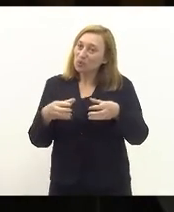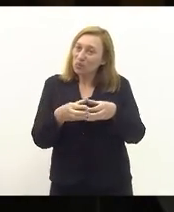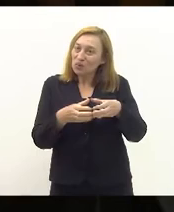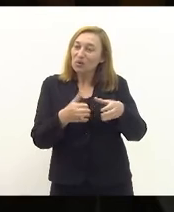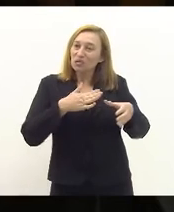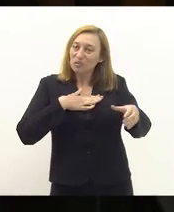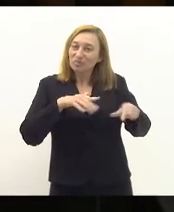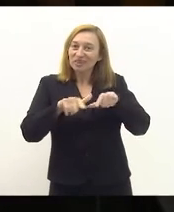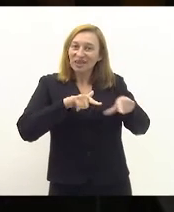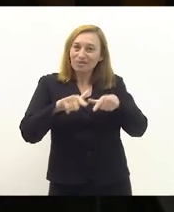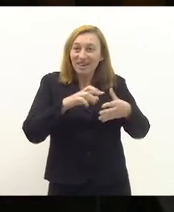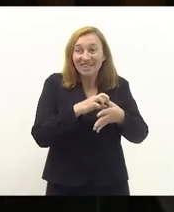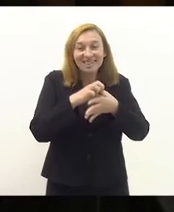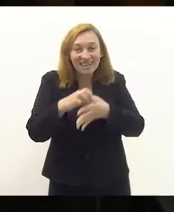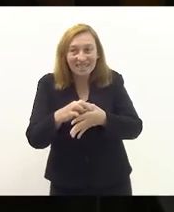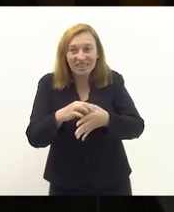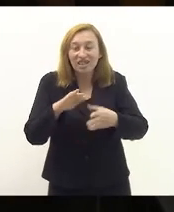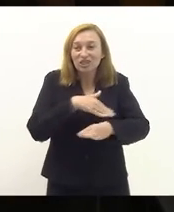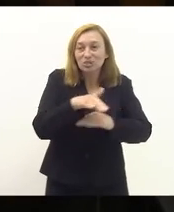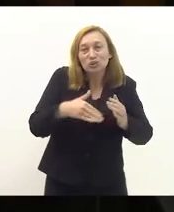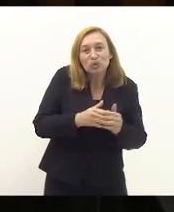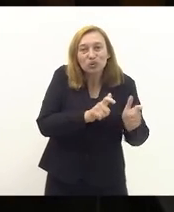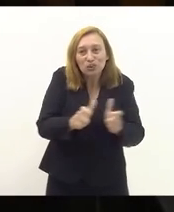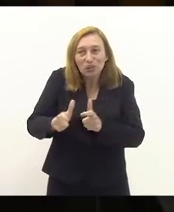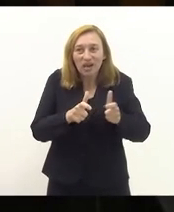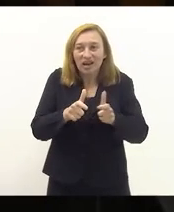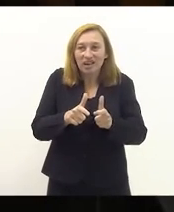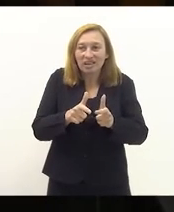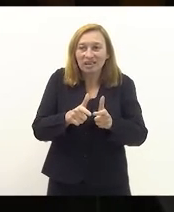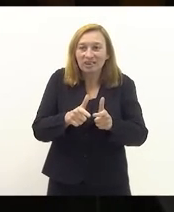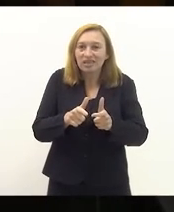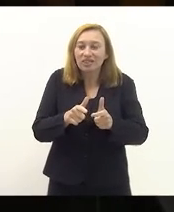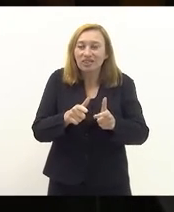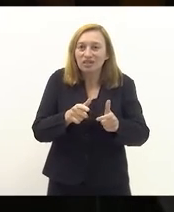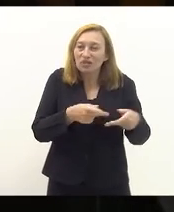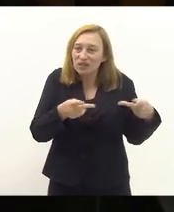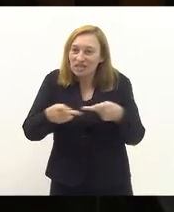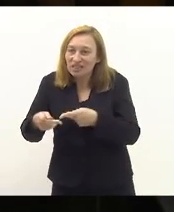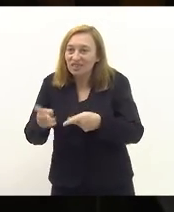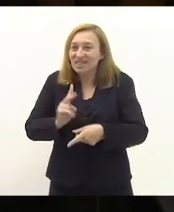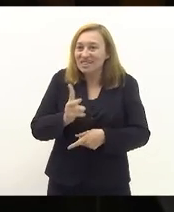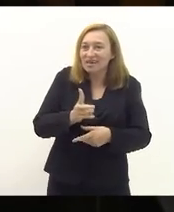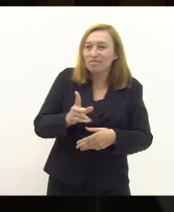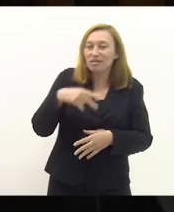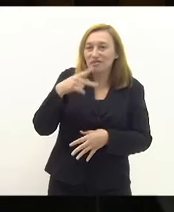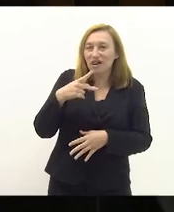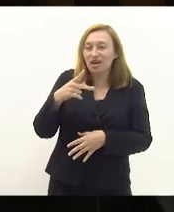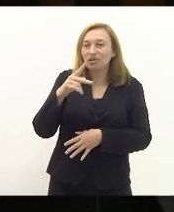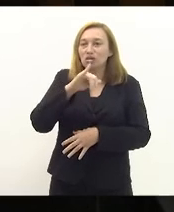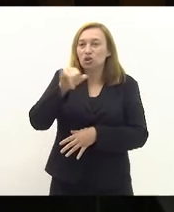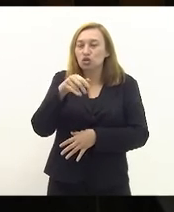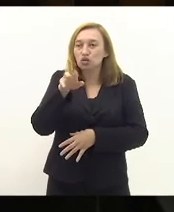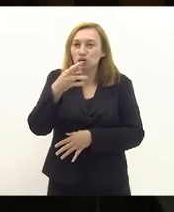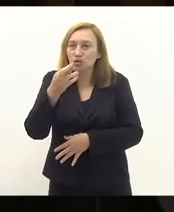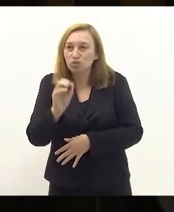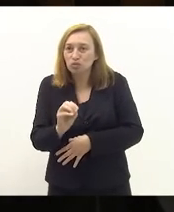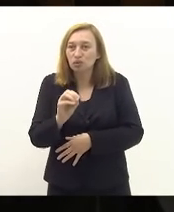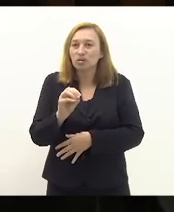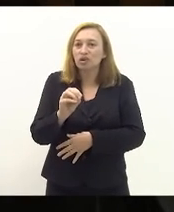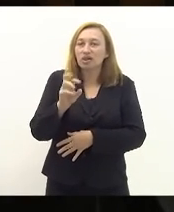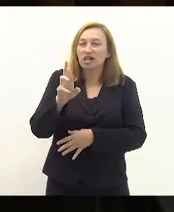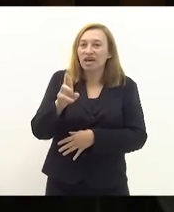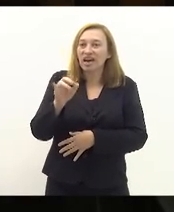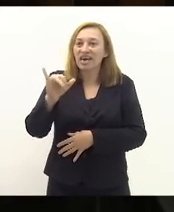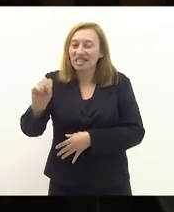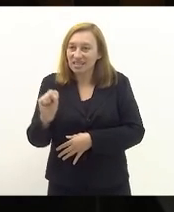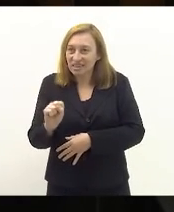com as minhas lideranças e todo lugar que eu vou que eu percorro eu sempre menciona o nome do Junior Reis que eu